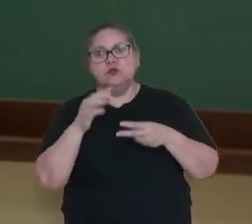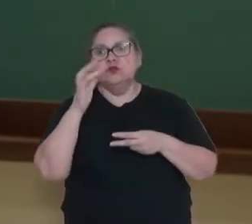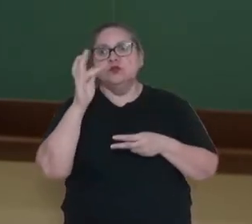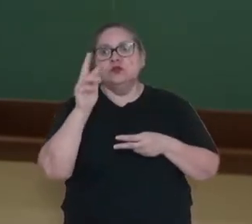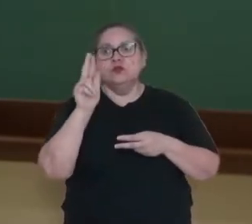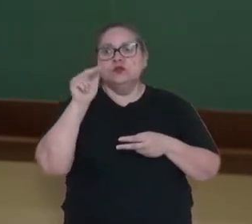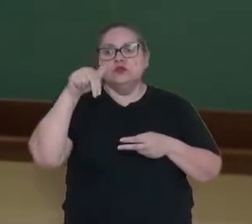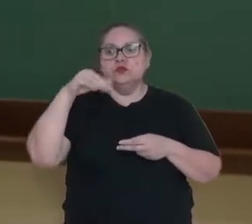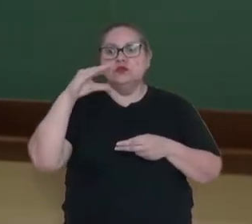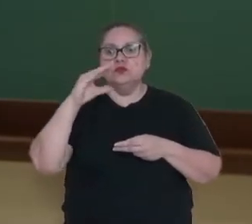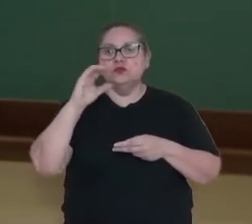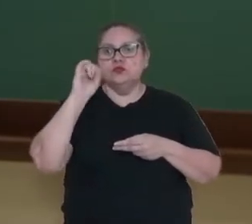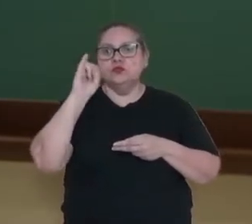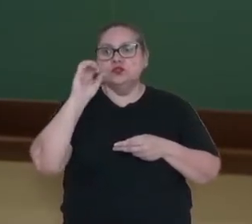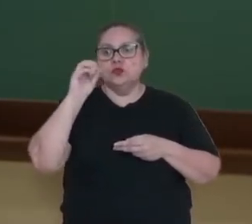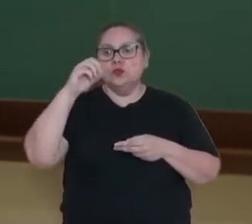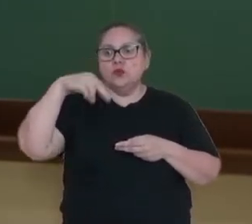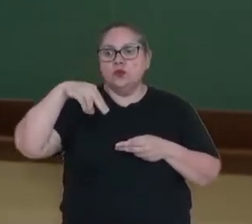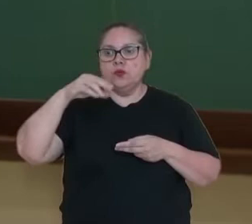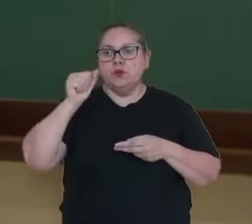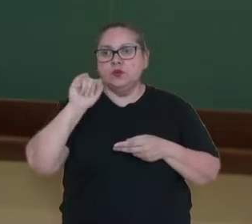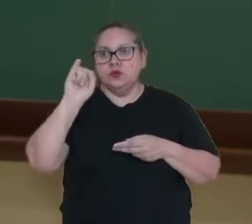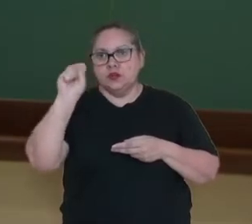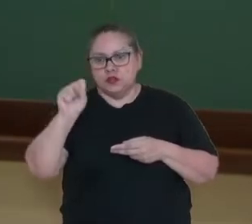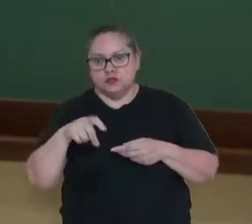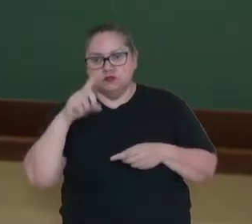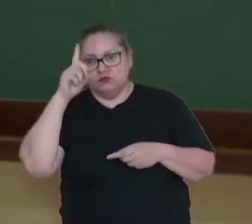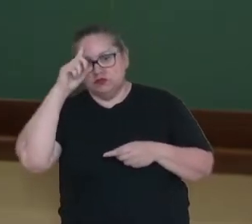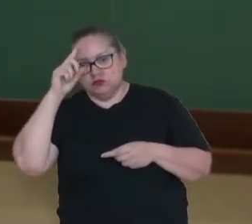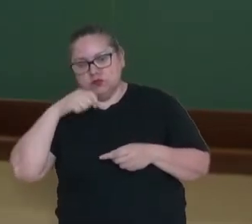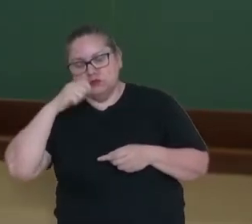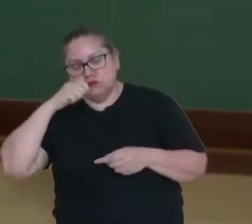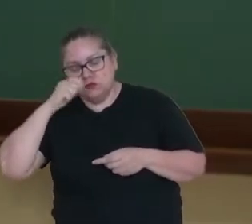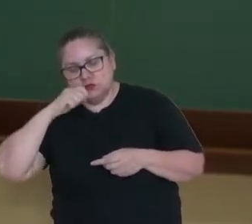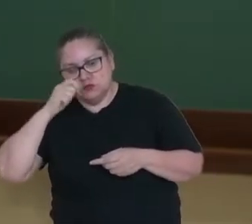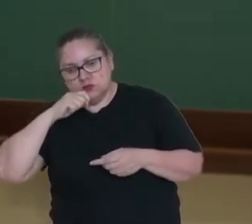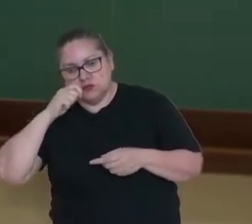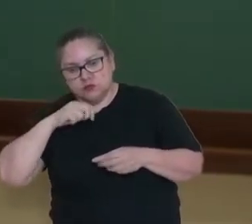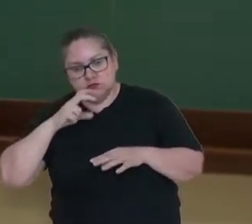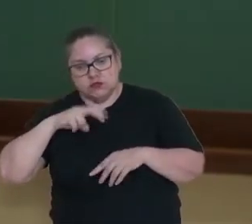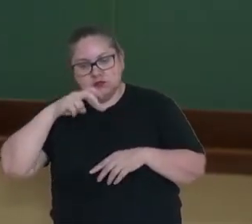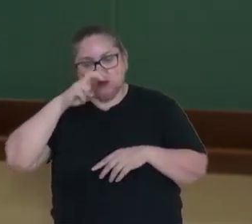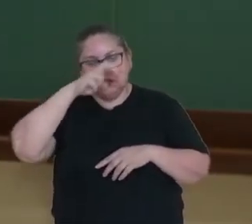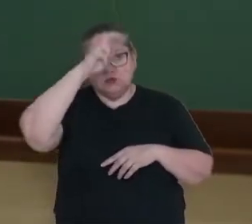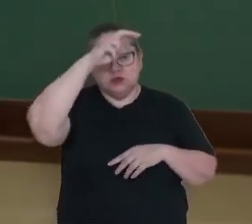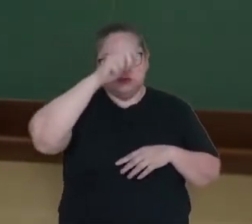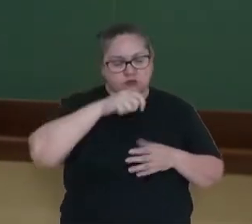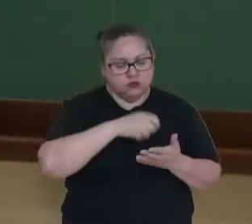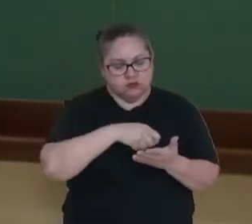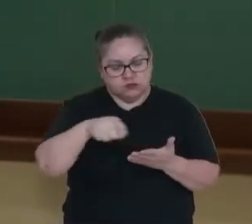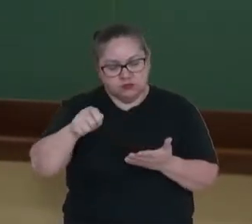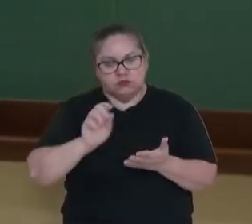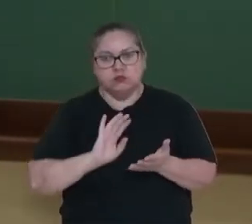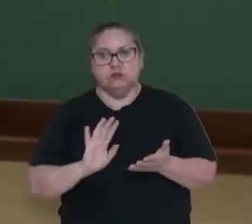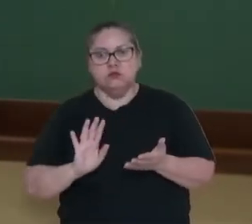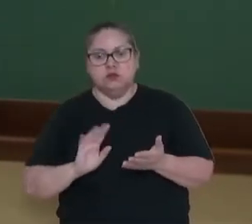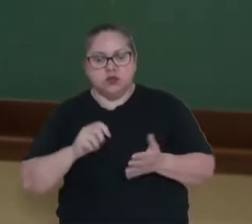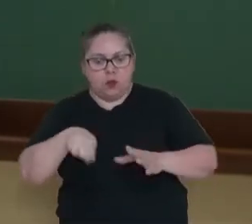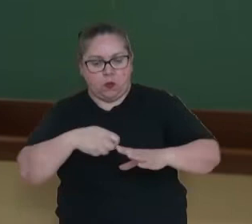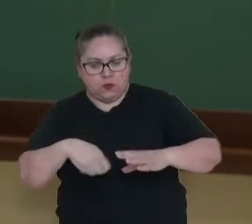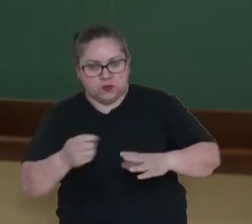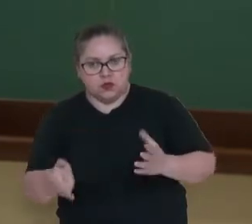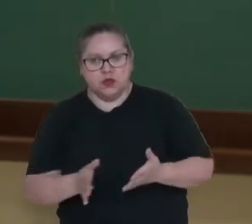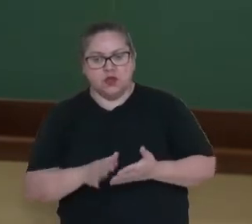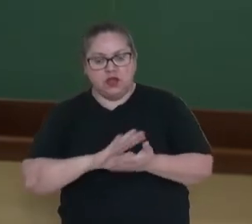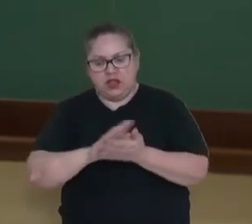nós utilizamos no nosso dia a dia, como, por exemplo, escovar os dentes, subir escada, escrever,